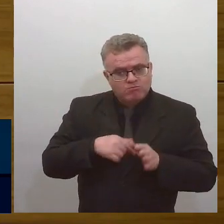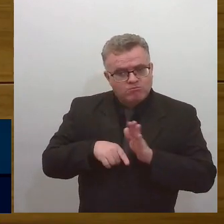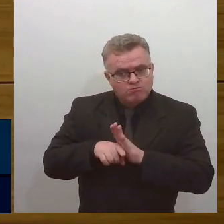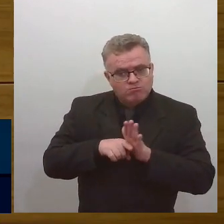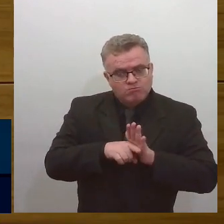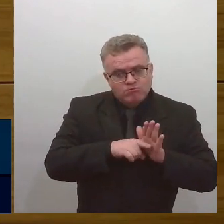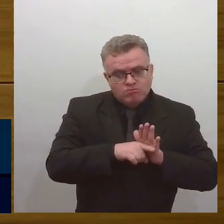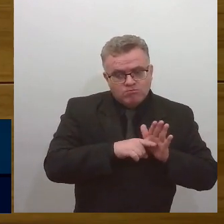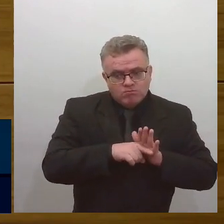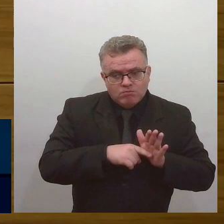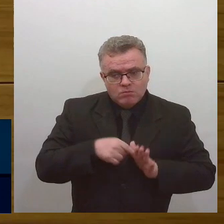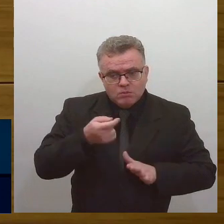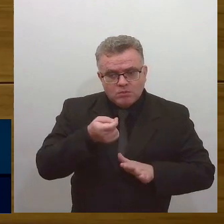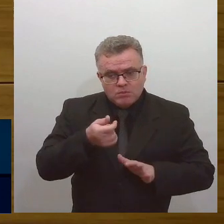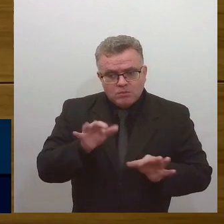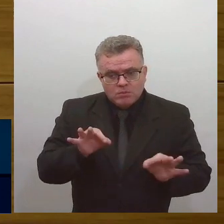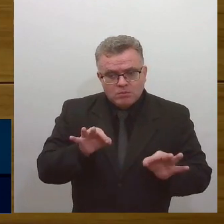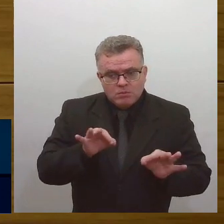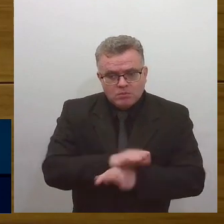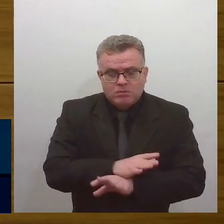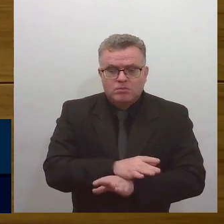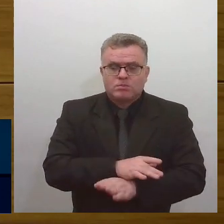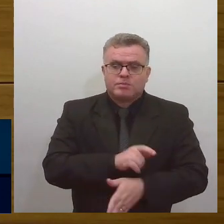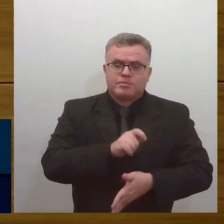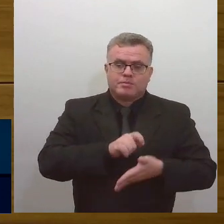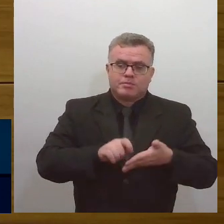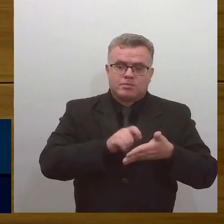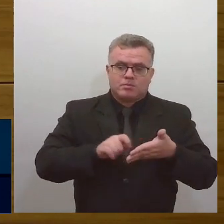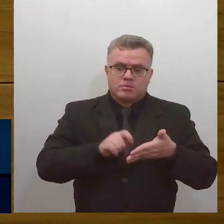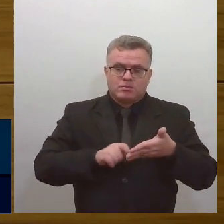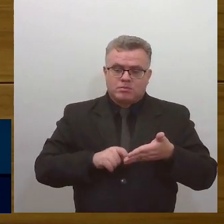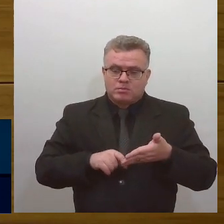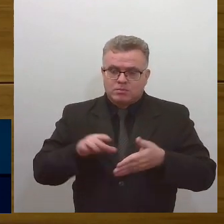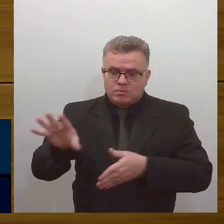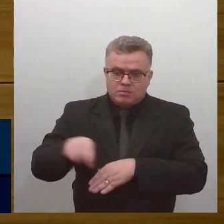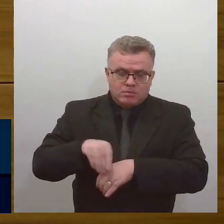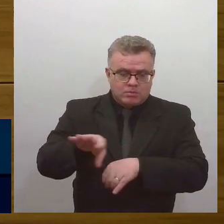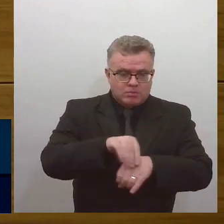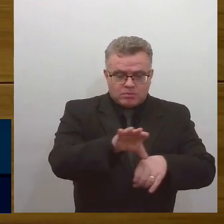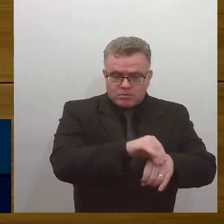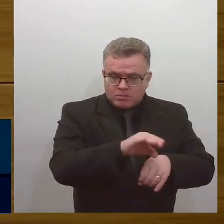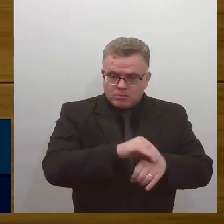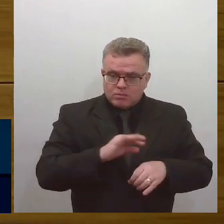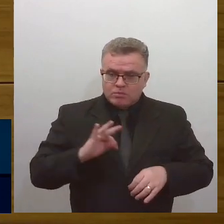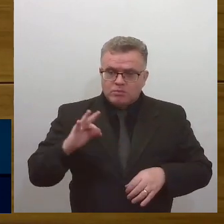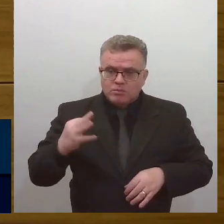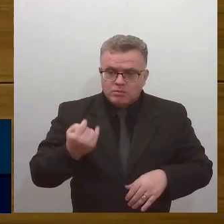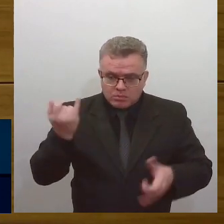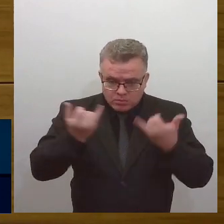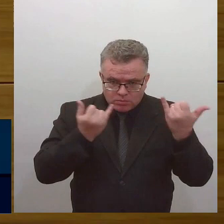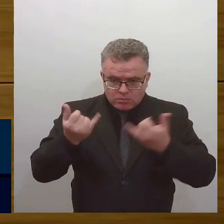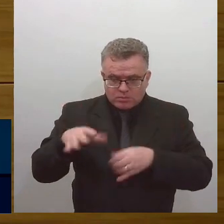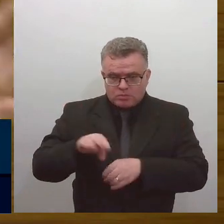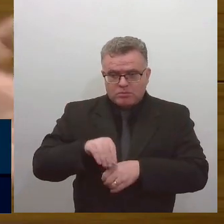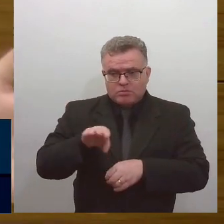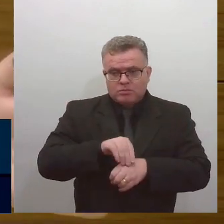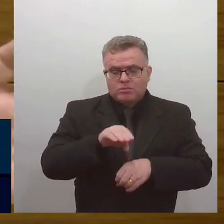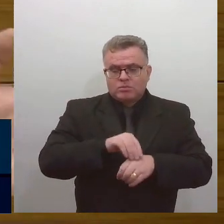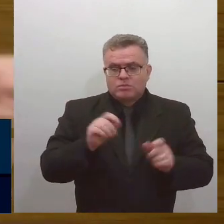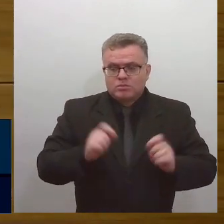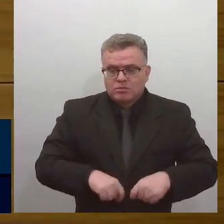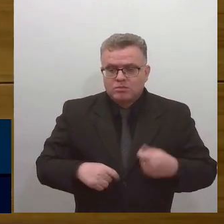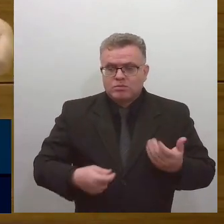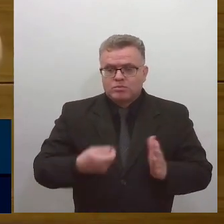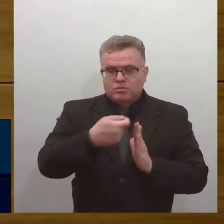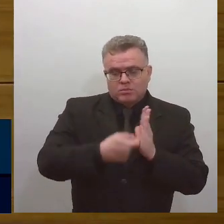concluindo primeiro o processo de absorção do Norte que a gente já tem isso definido para que a gente possa se voltar pro sul